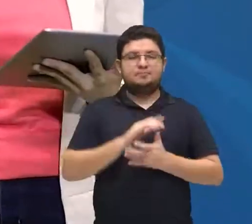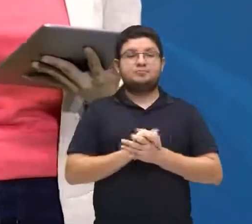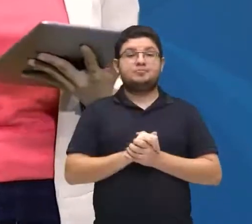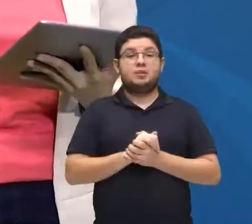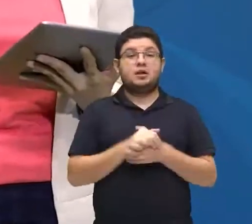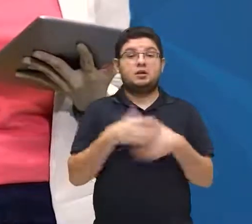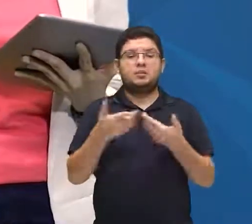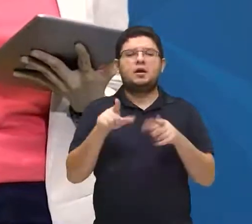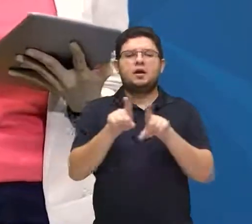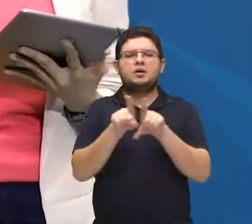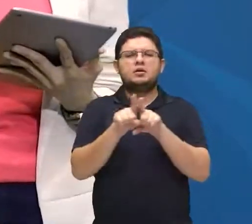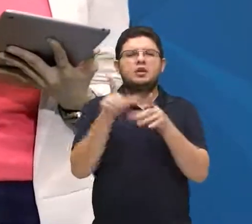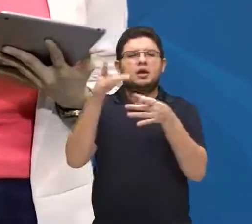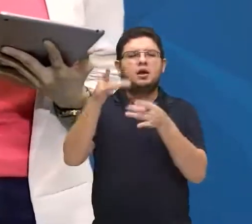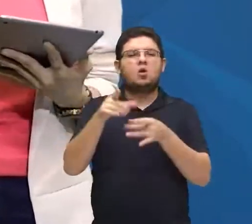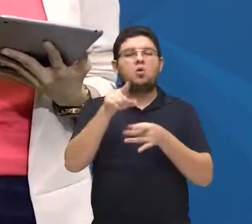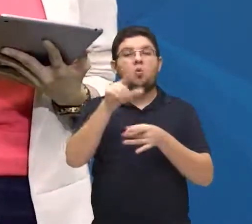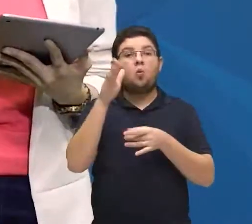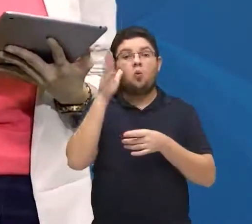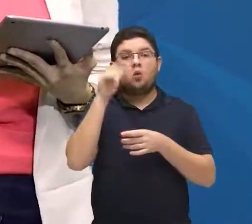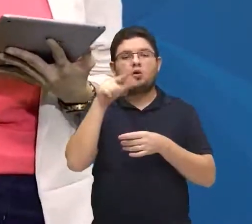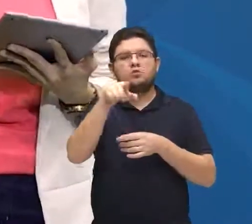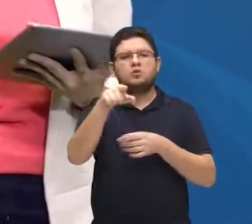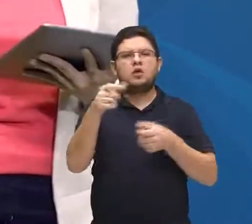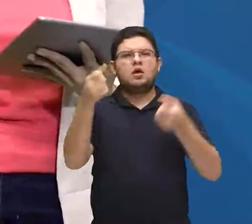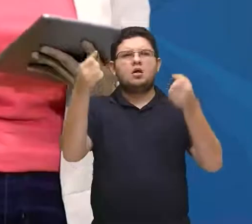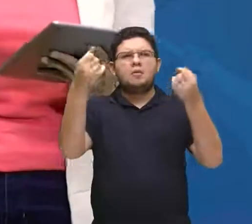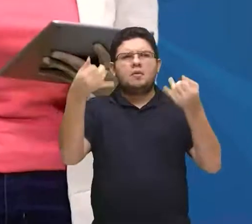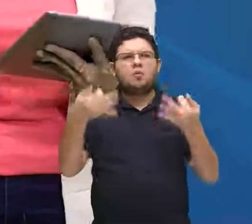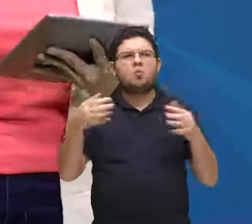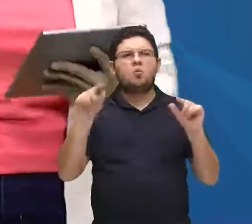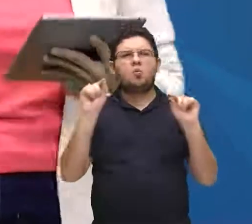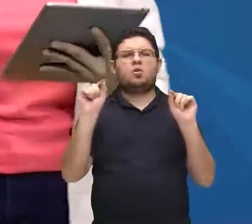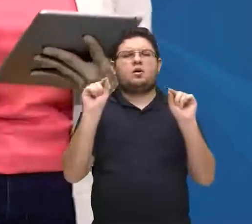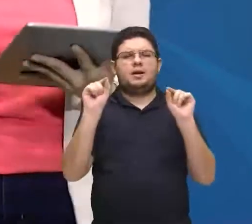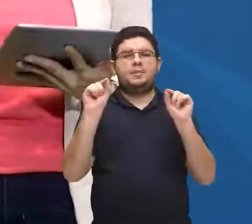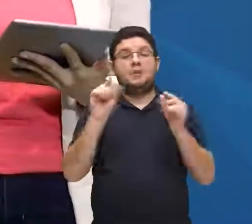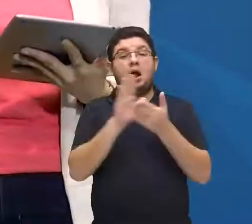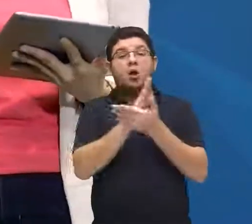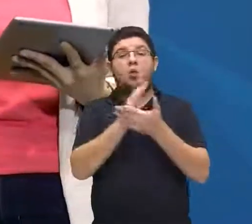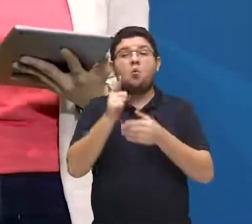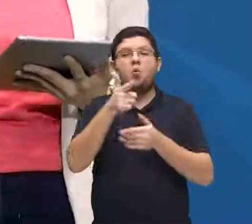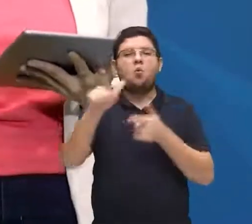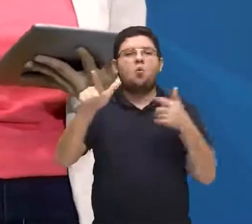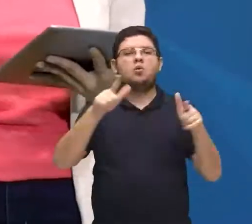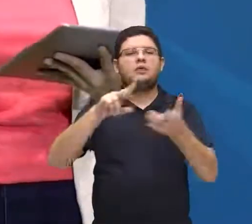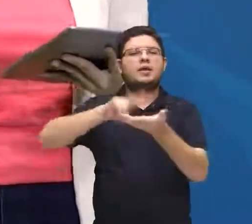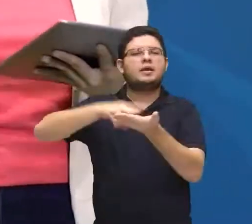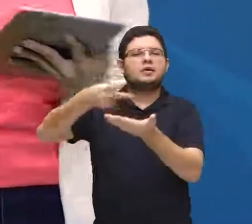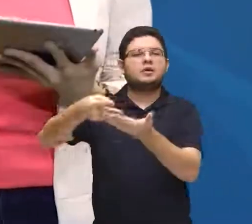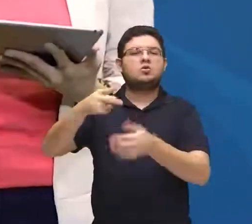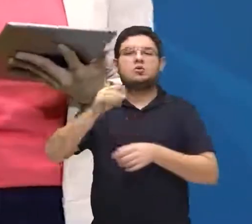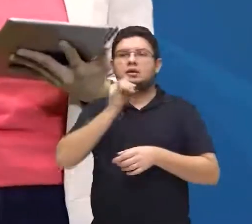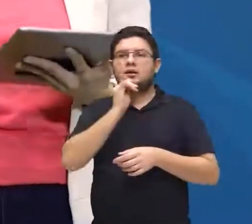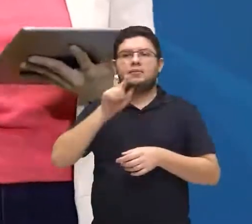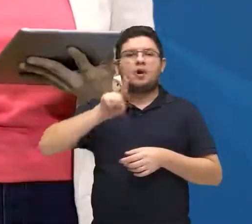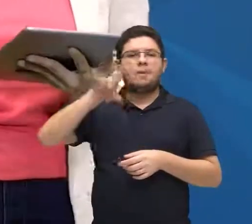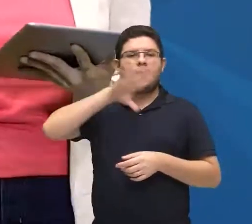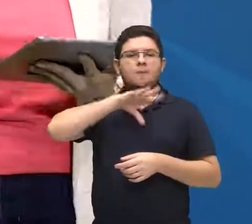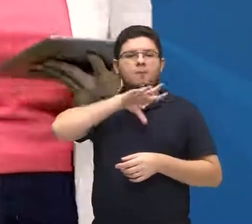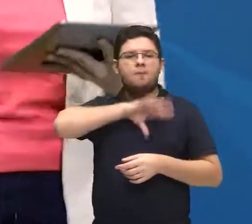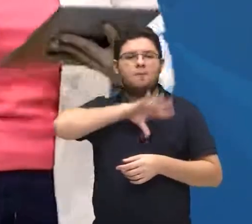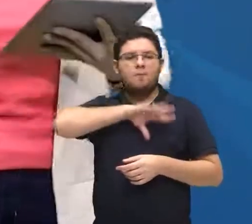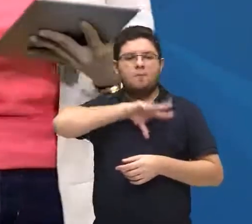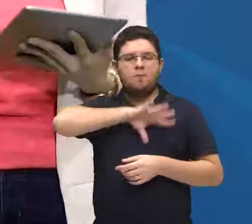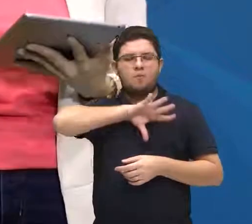também que eu achei muito curioso na sua fala, foi a questão de que alguns outros, né, preferem fazer realmente a tradução, como no caso do português de Portugal, né,